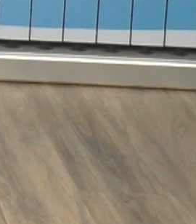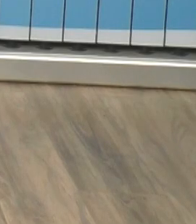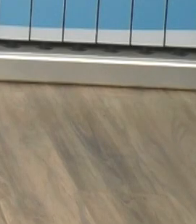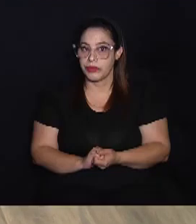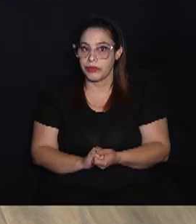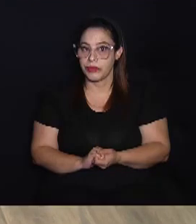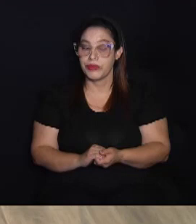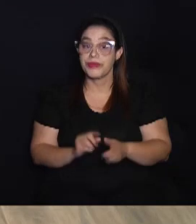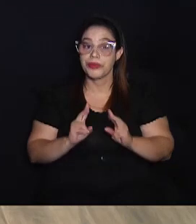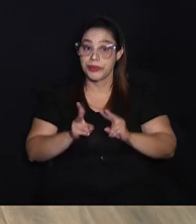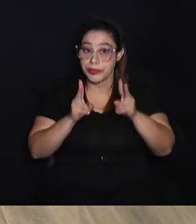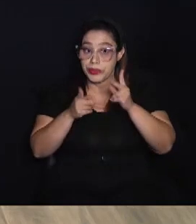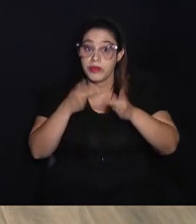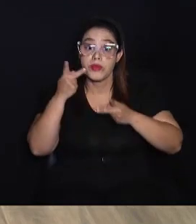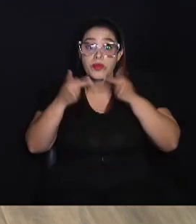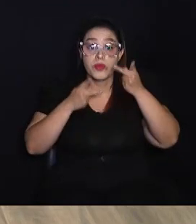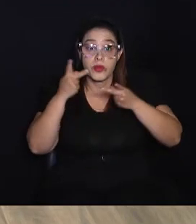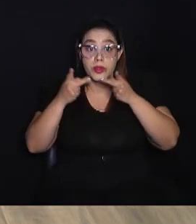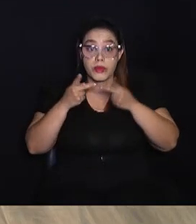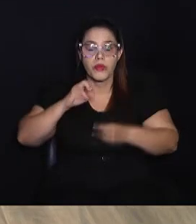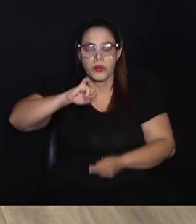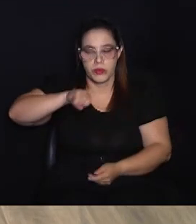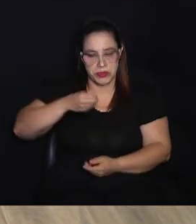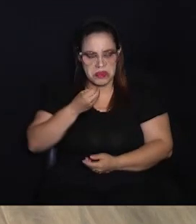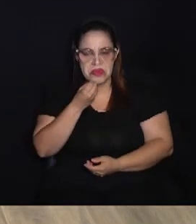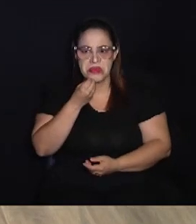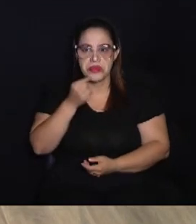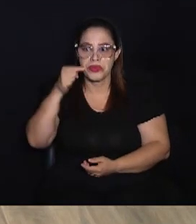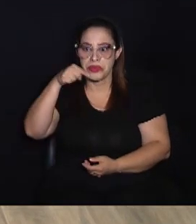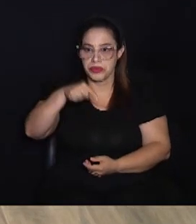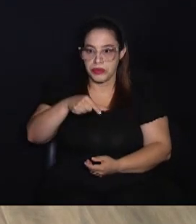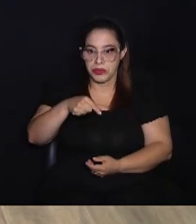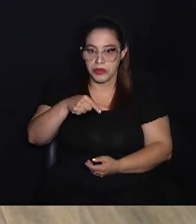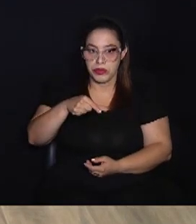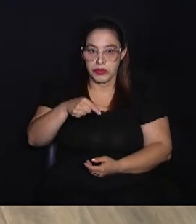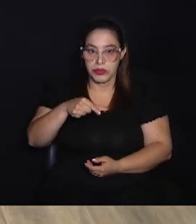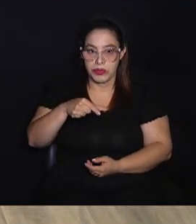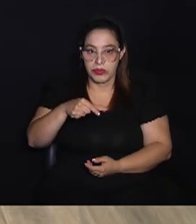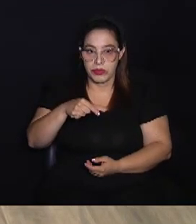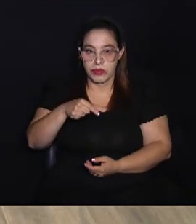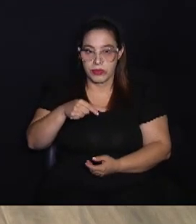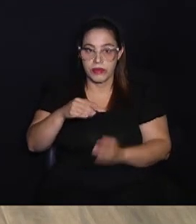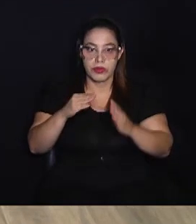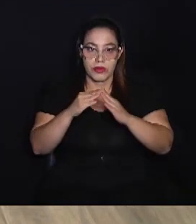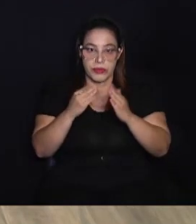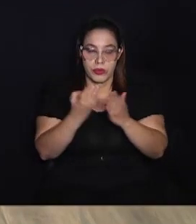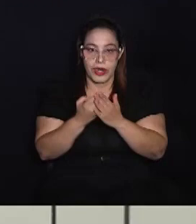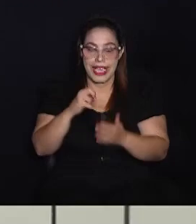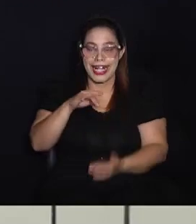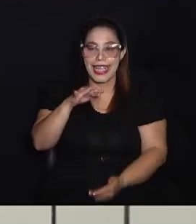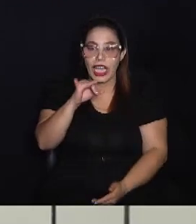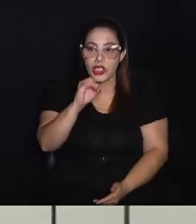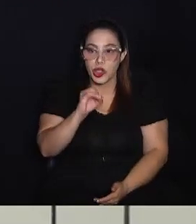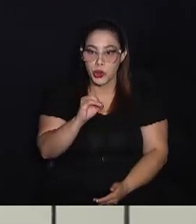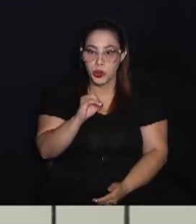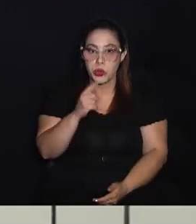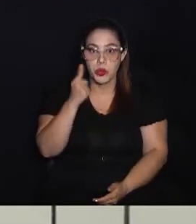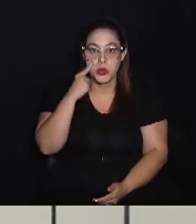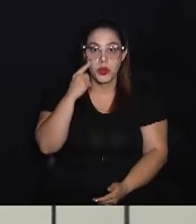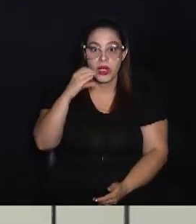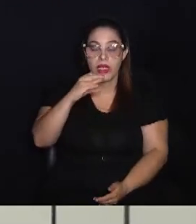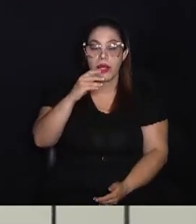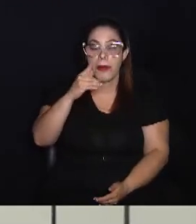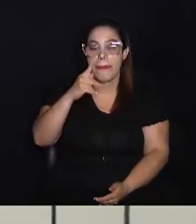E a gente continua falando sobre oportunidades aqui, agora desta vez sobre vagas de estágio. Porque olha só, a